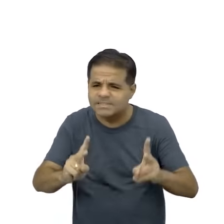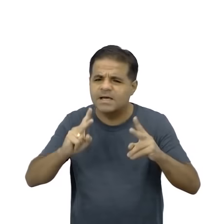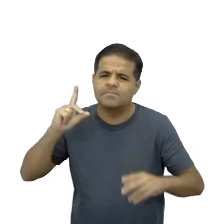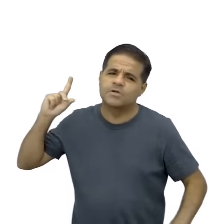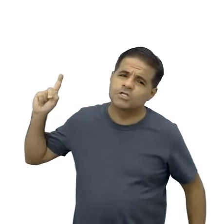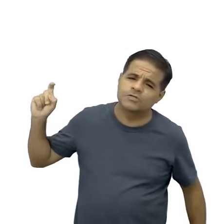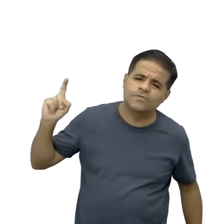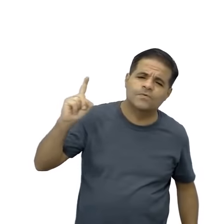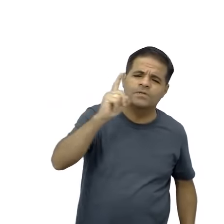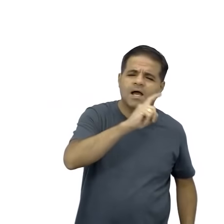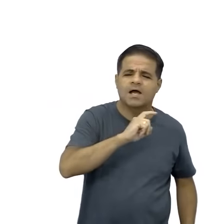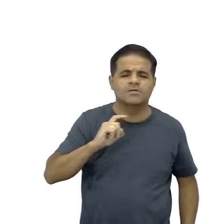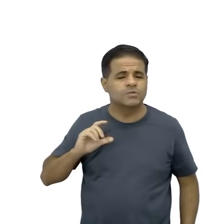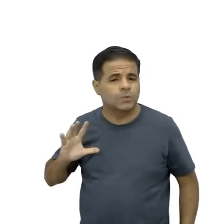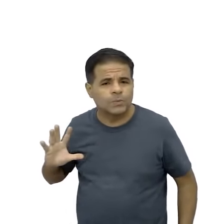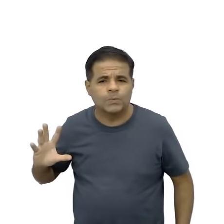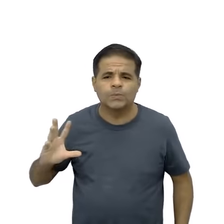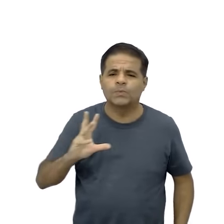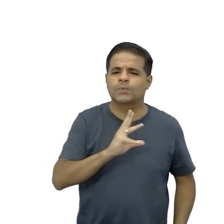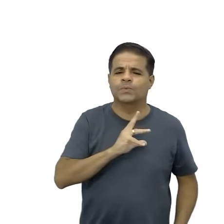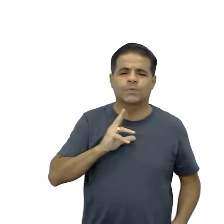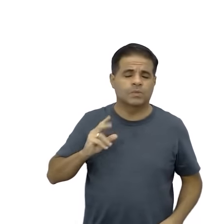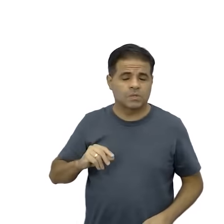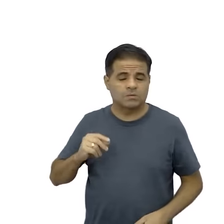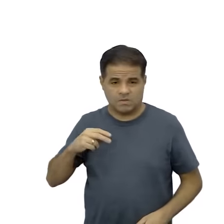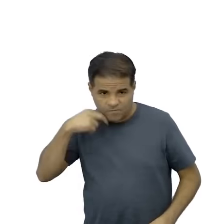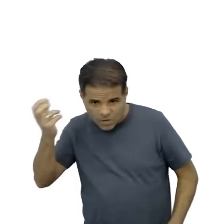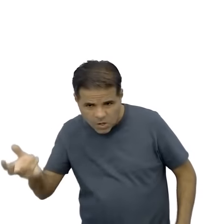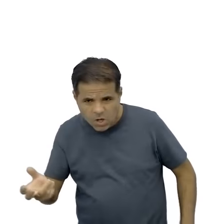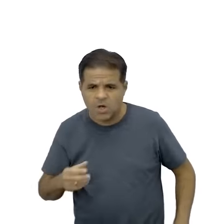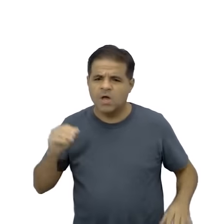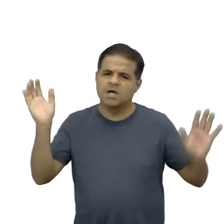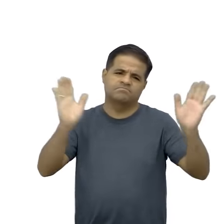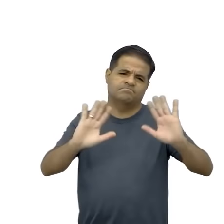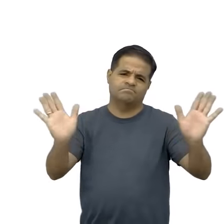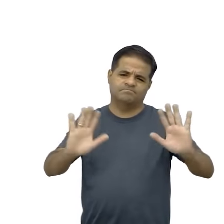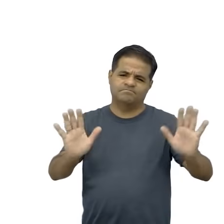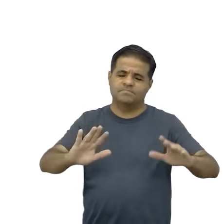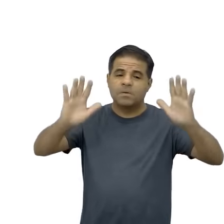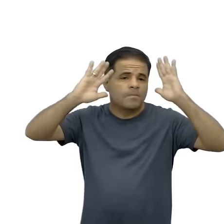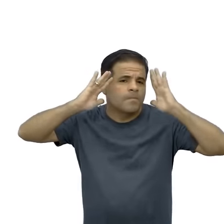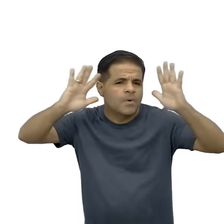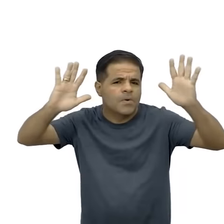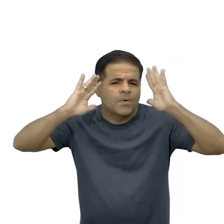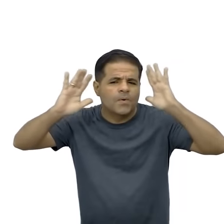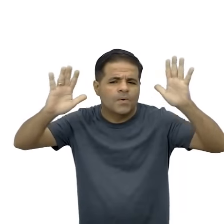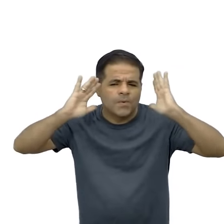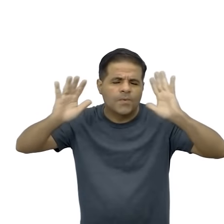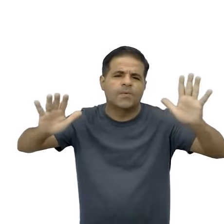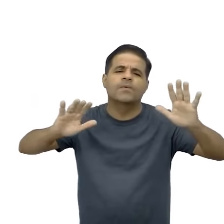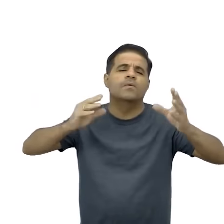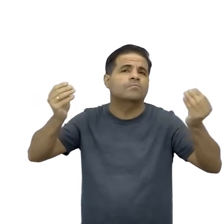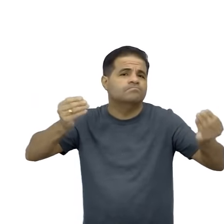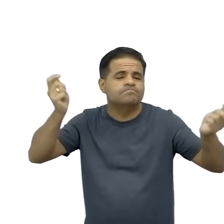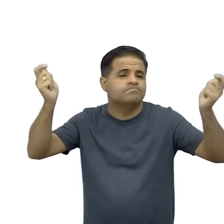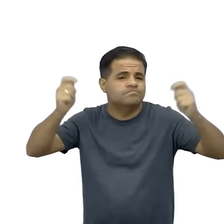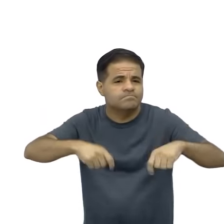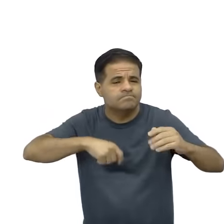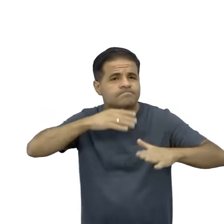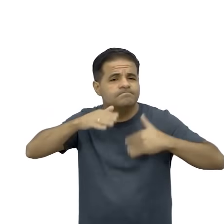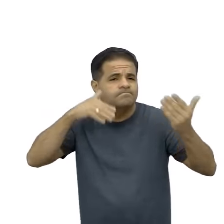dificuldades estão em todos, então o erro não é vergonha, o erro é um momento de repensar, de refletir sobre, né, como eu posso